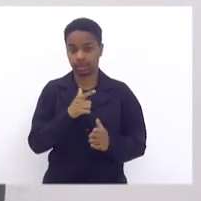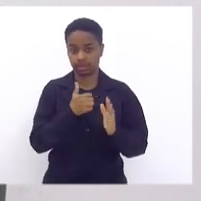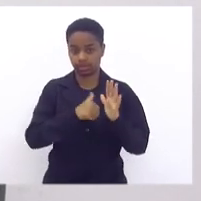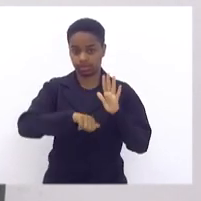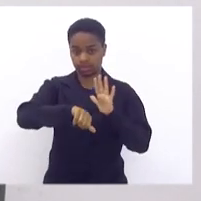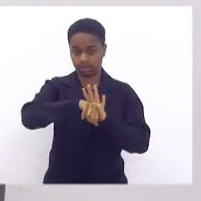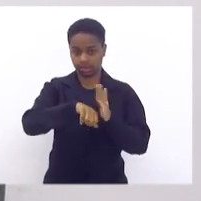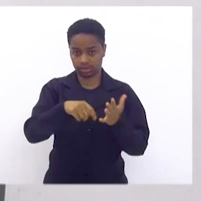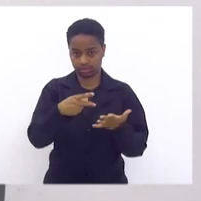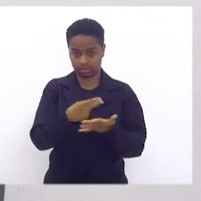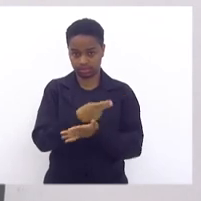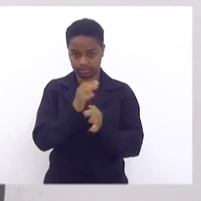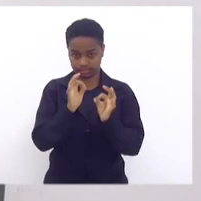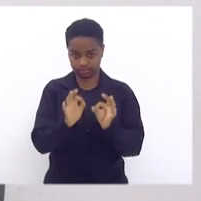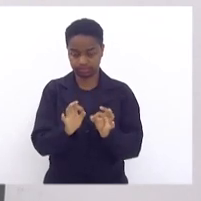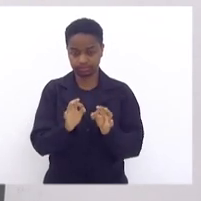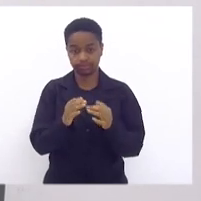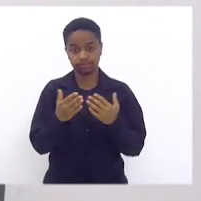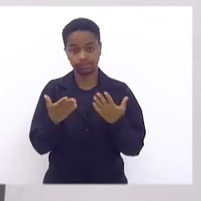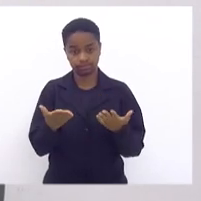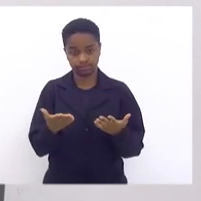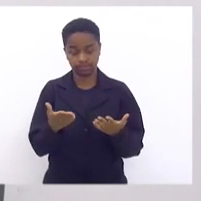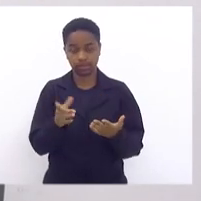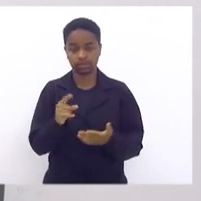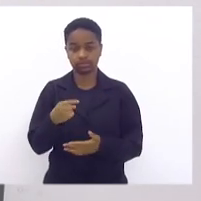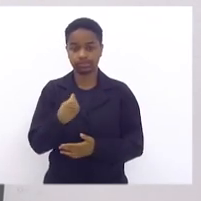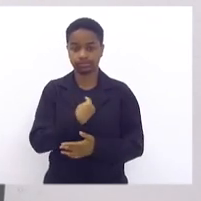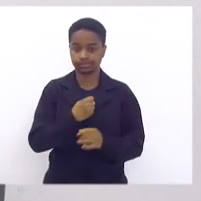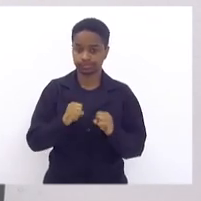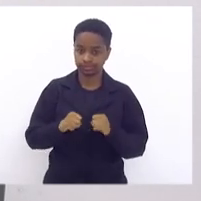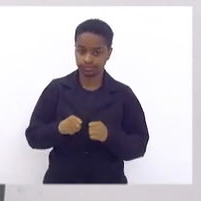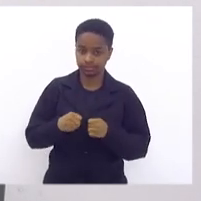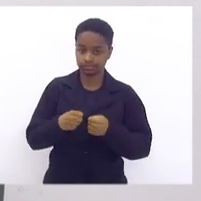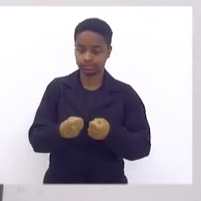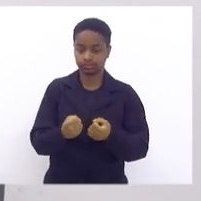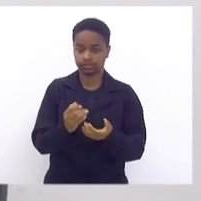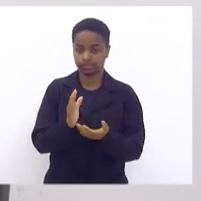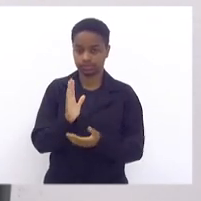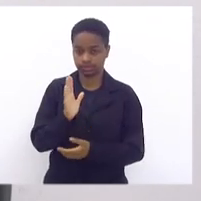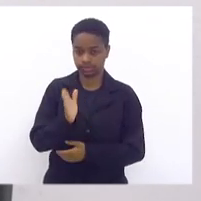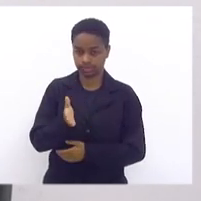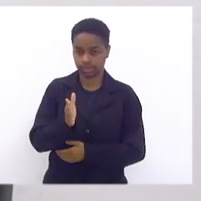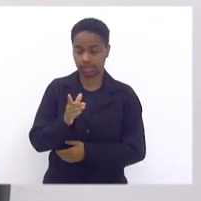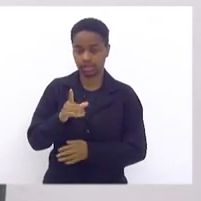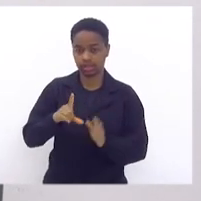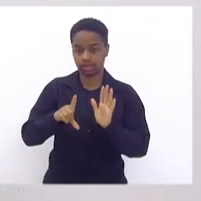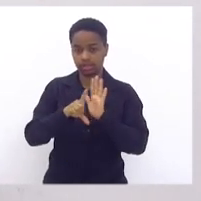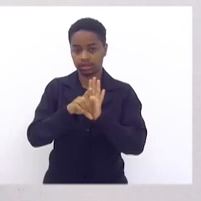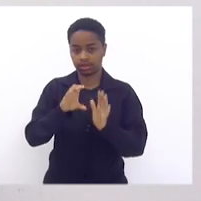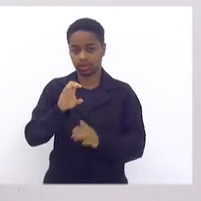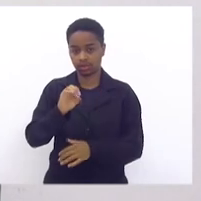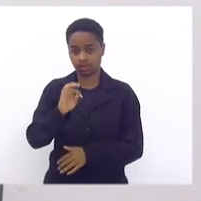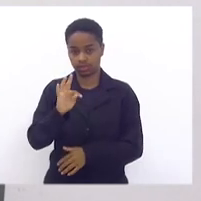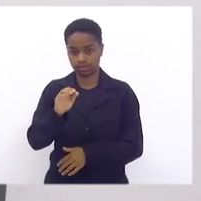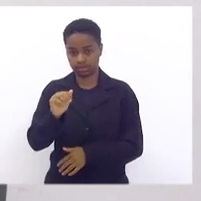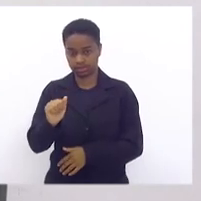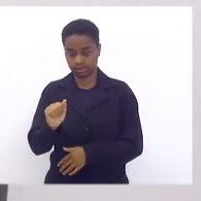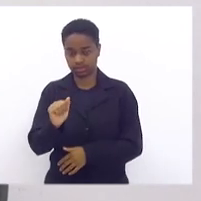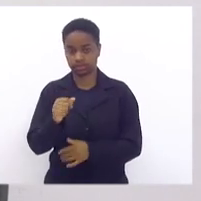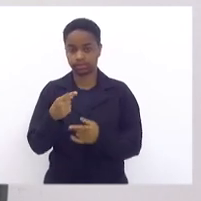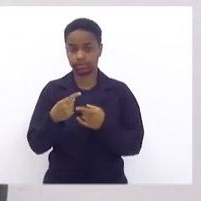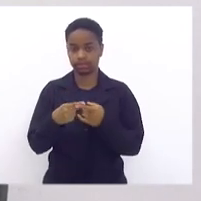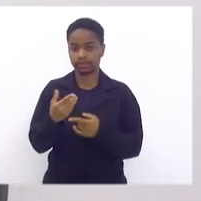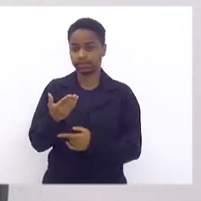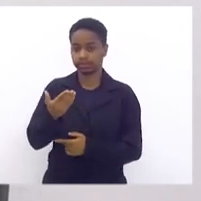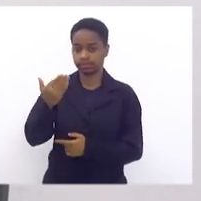Então, como a gente já foi aqui um grande defensor, inicialmente, da lei das cotas, que inicialmente era